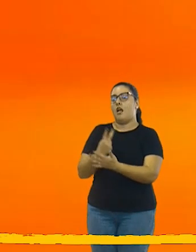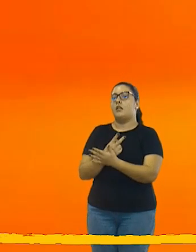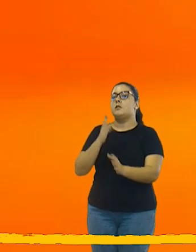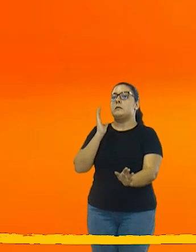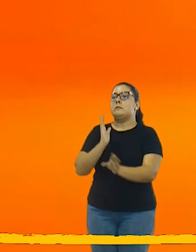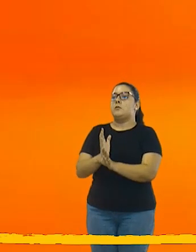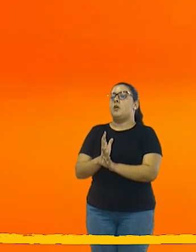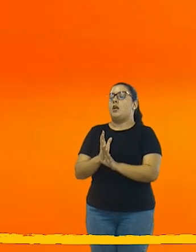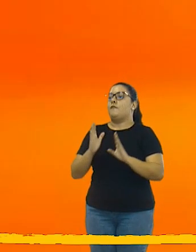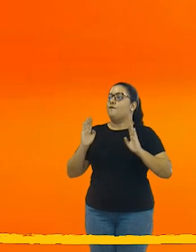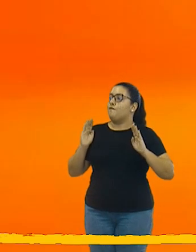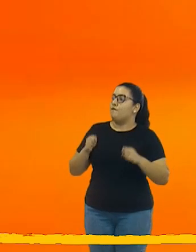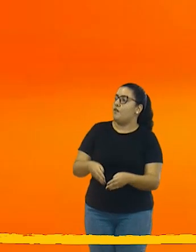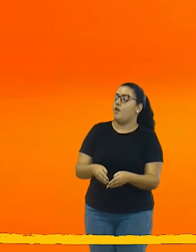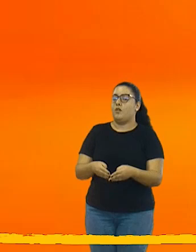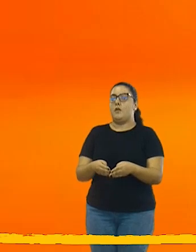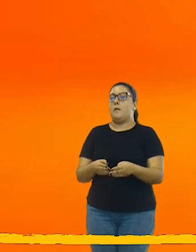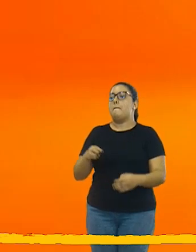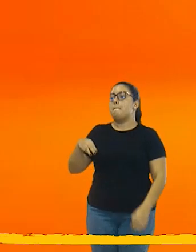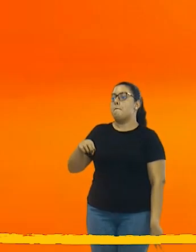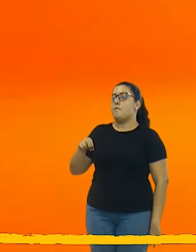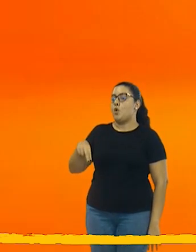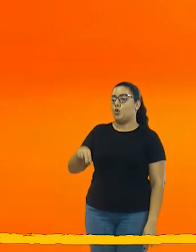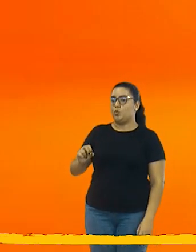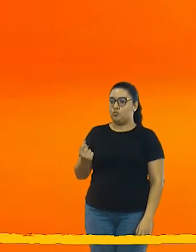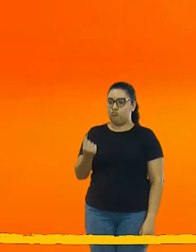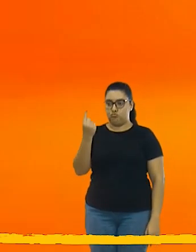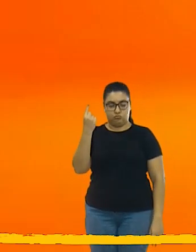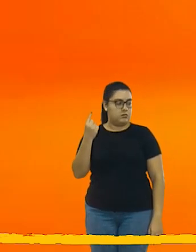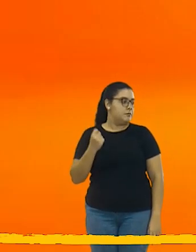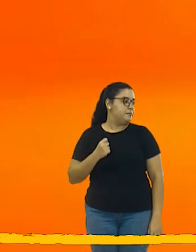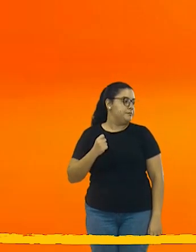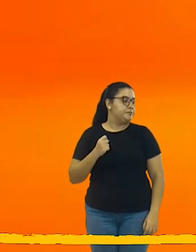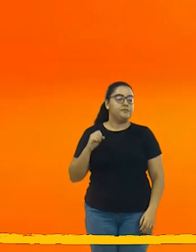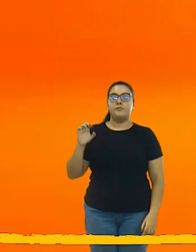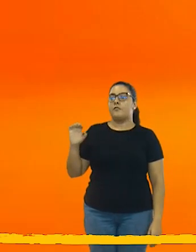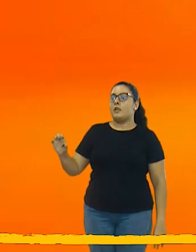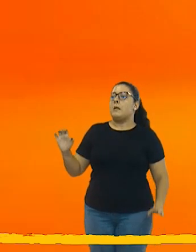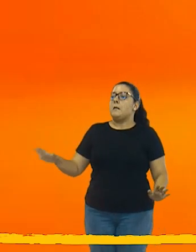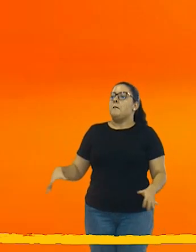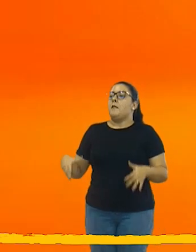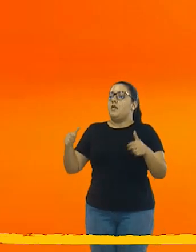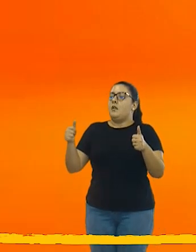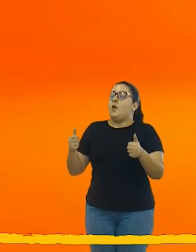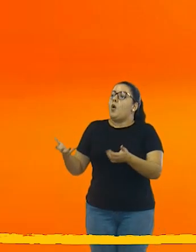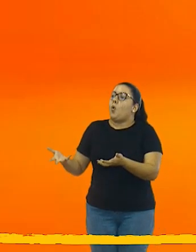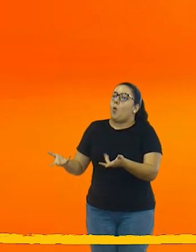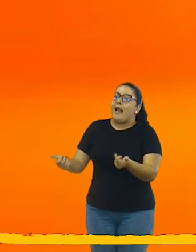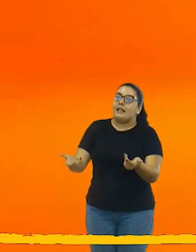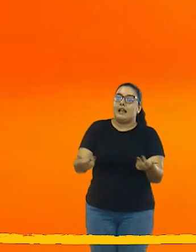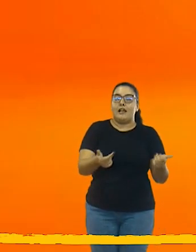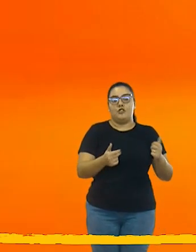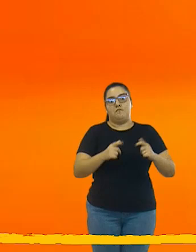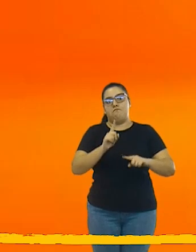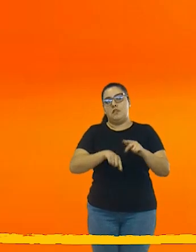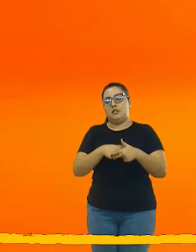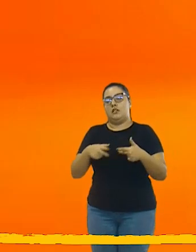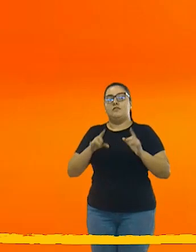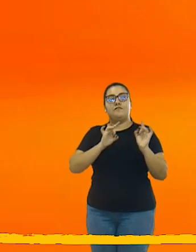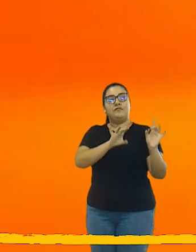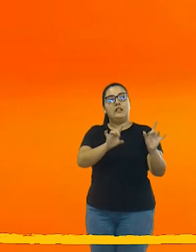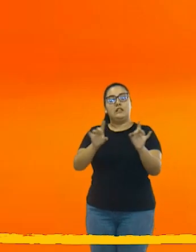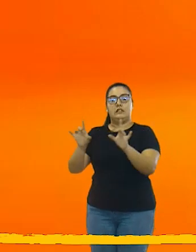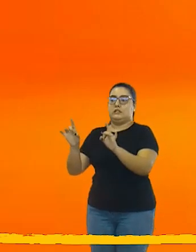concentração fundiária. Teria que ser monocultor. Item E, melhora da qualidade dos produtos, com retração na exportação de